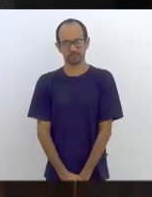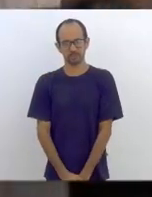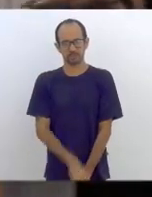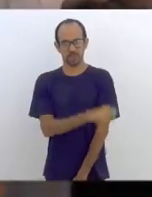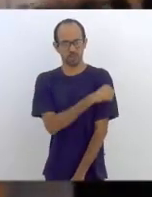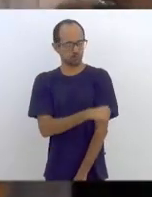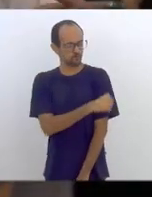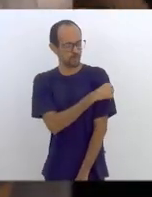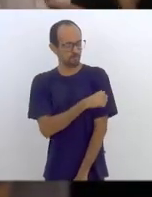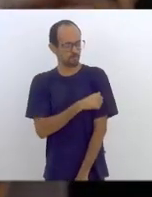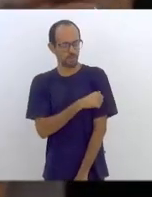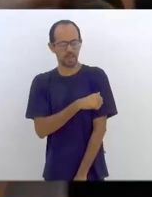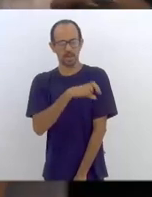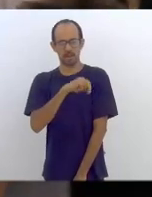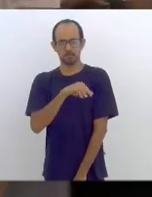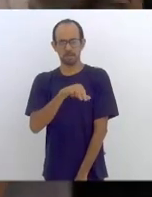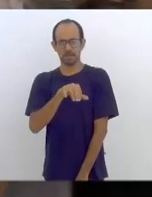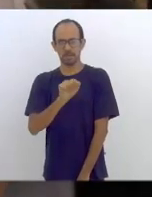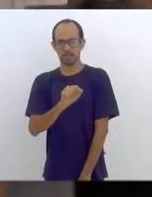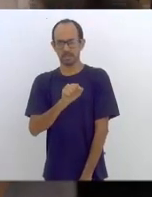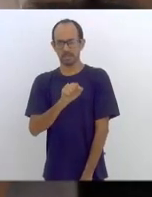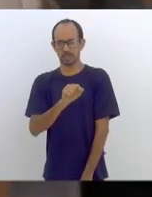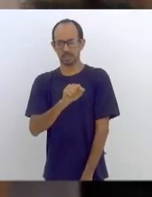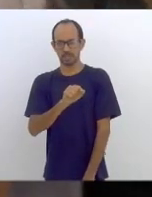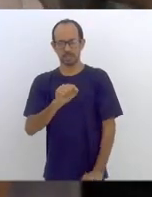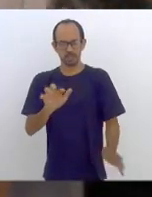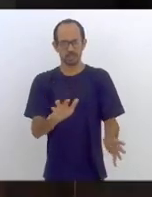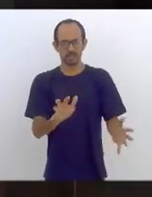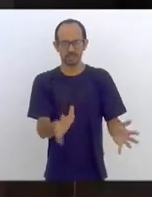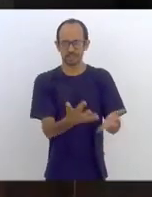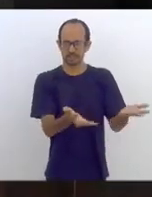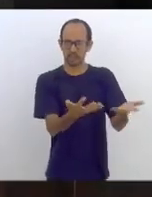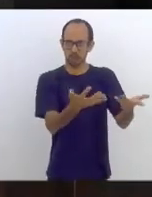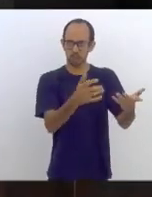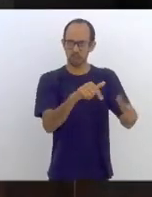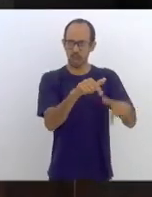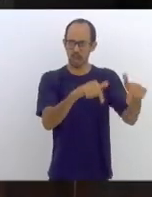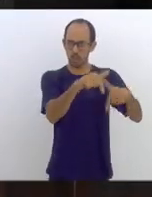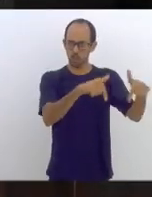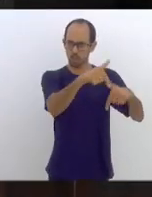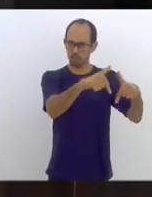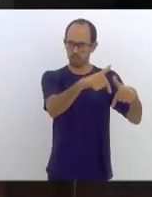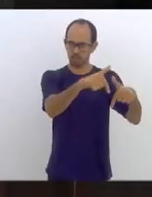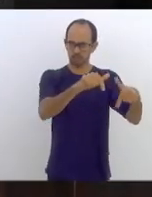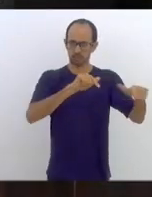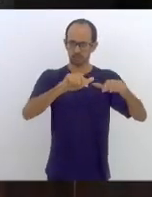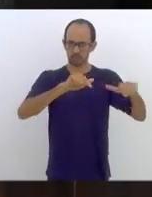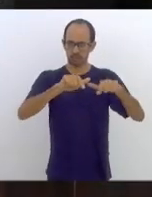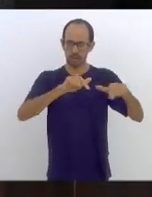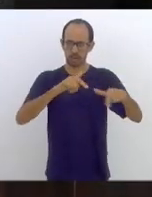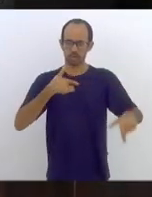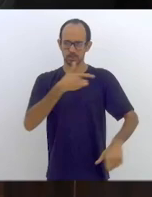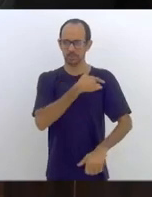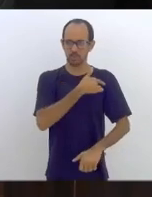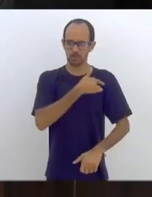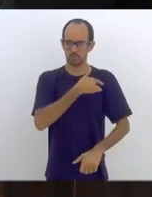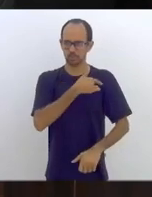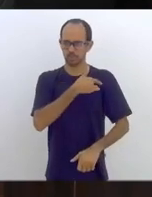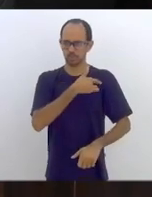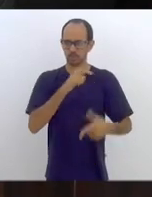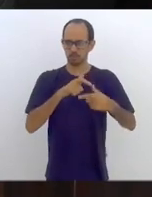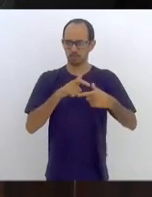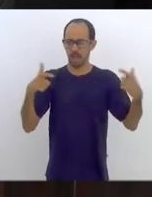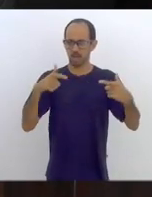Enfermeira Maria Soares, salve a luta dos trabalhadores e trabalhadoras da saúde, maioria